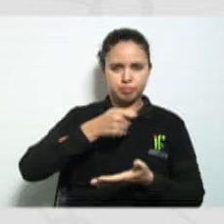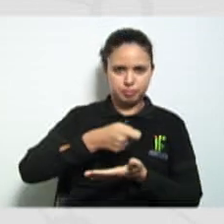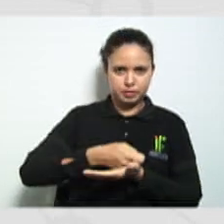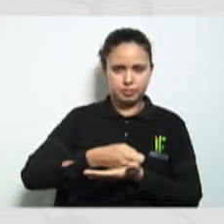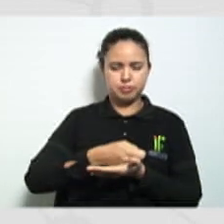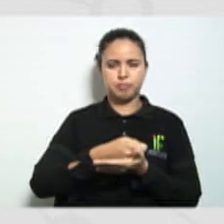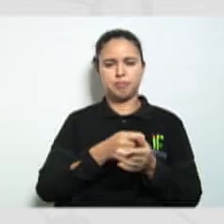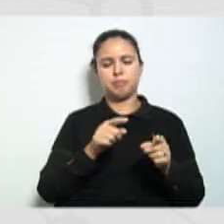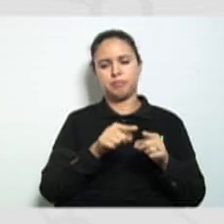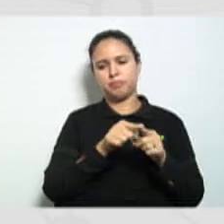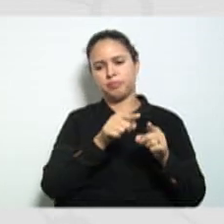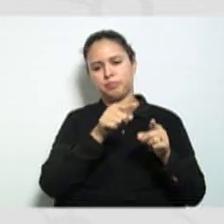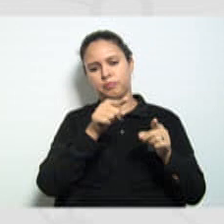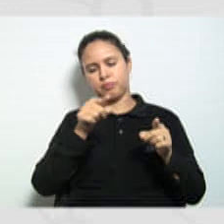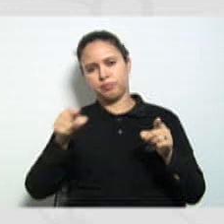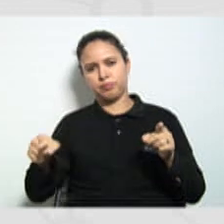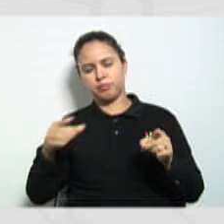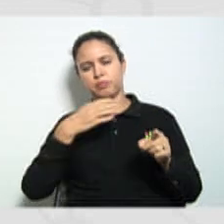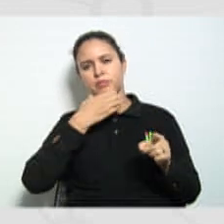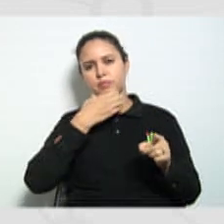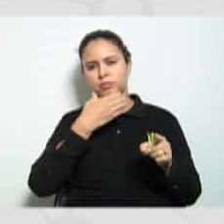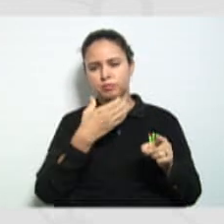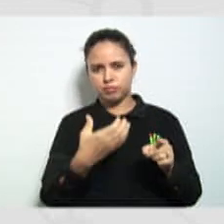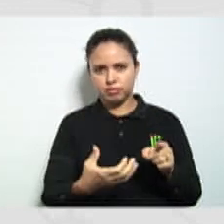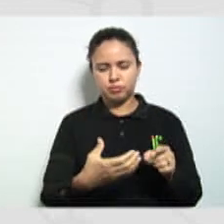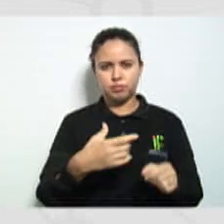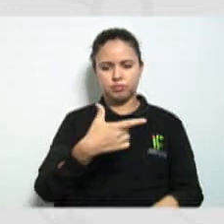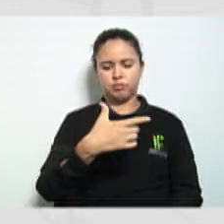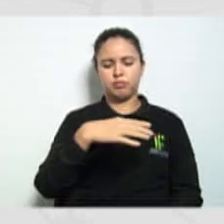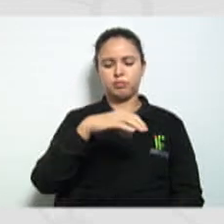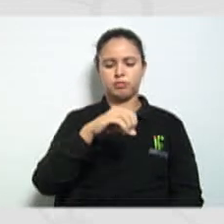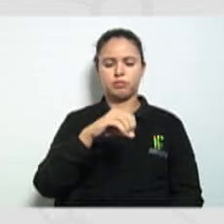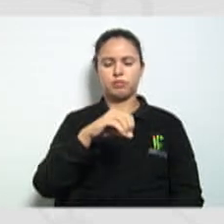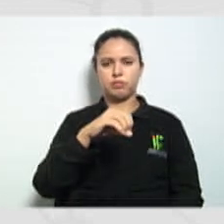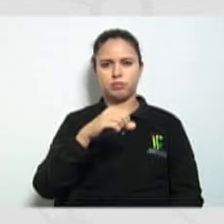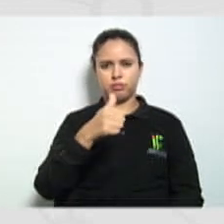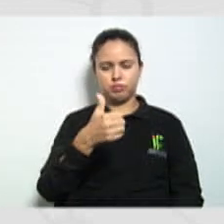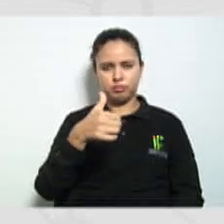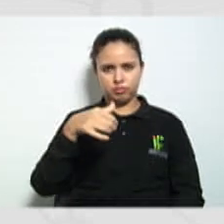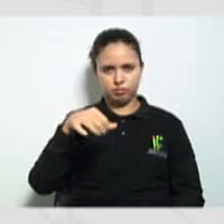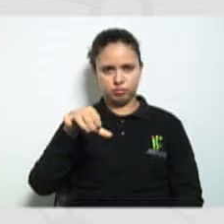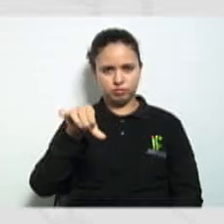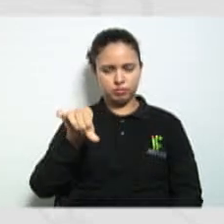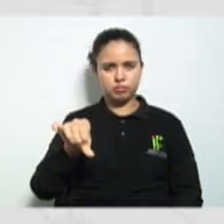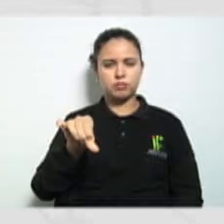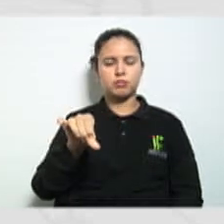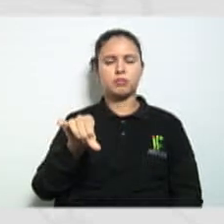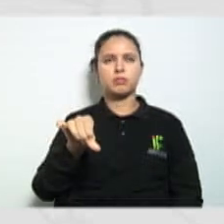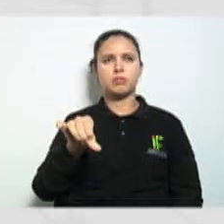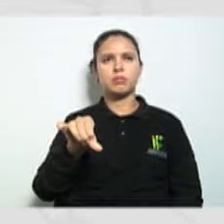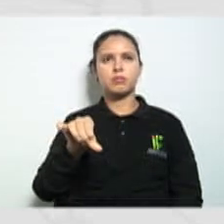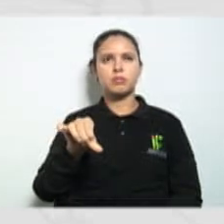até dezembro de 2019,